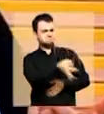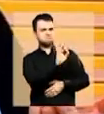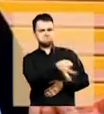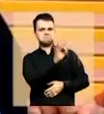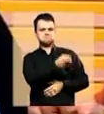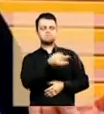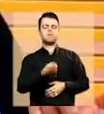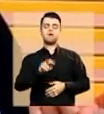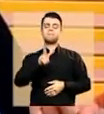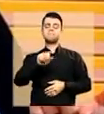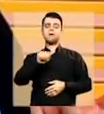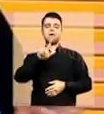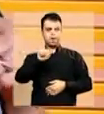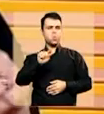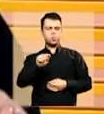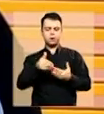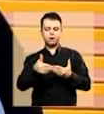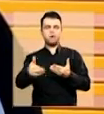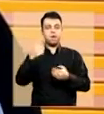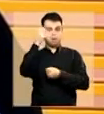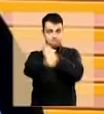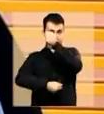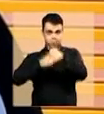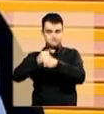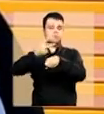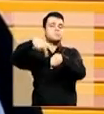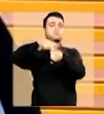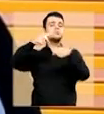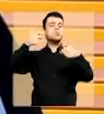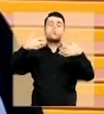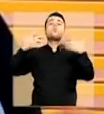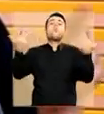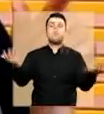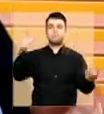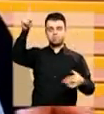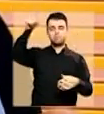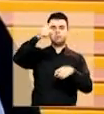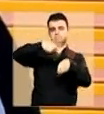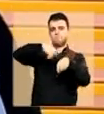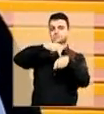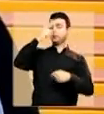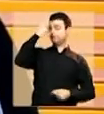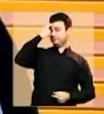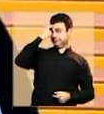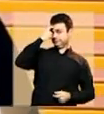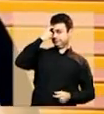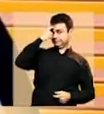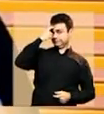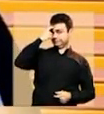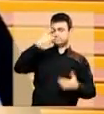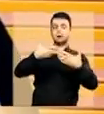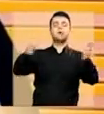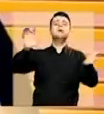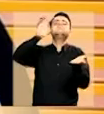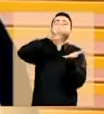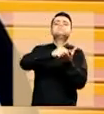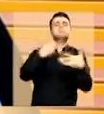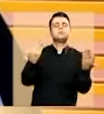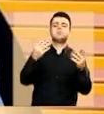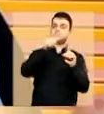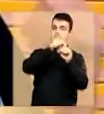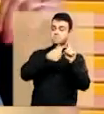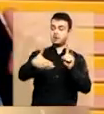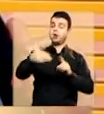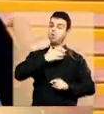as vagas para o próximo ano, para a Índia, vão embarcar abrem as inscrições em agosto para o Novas